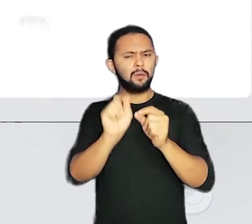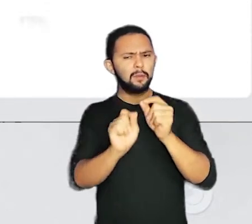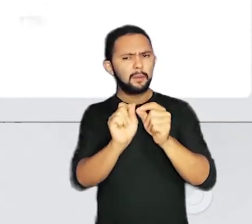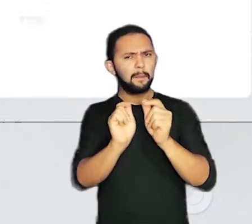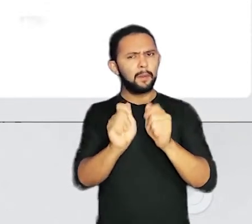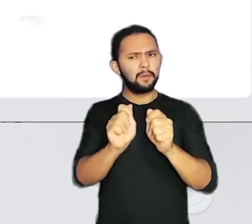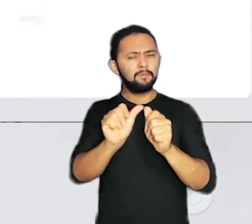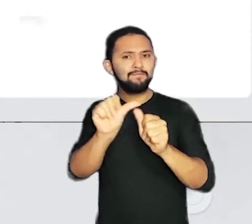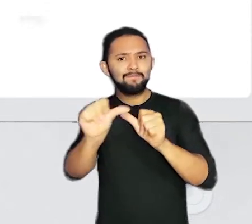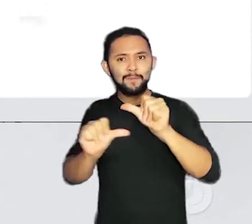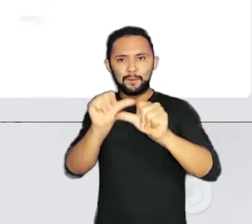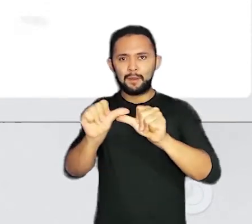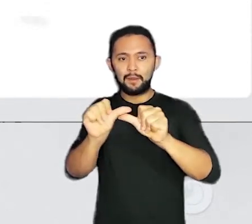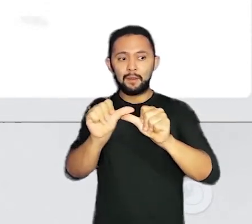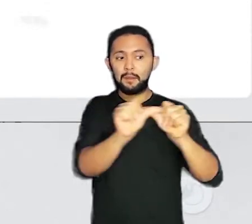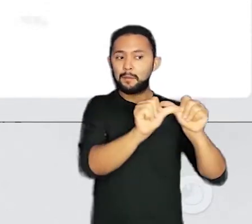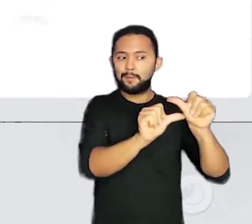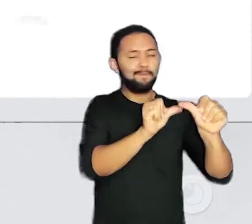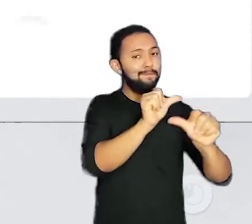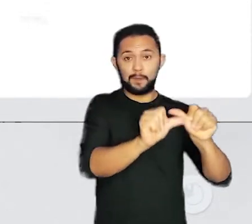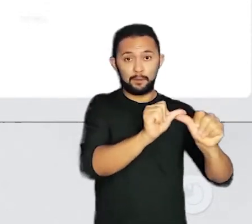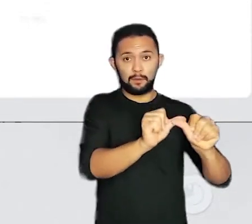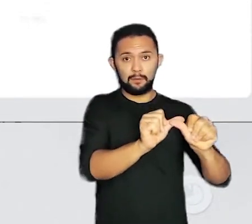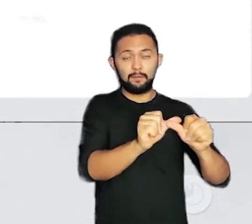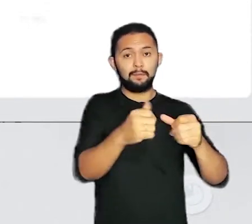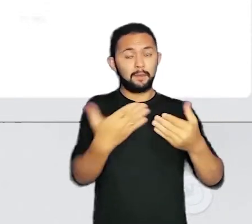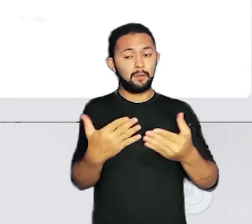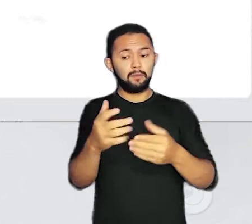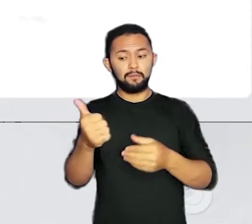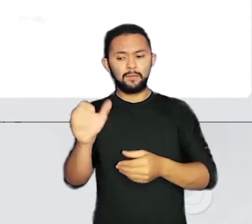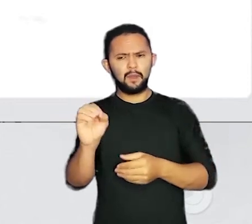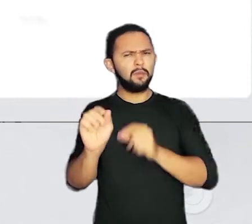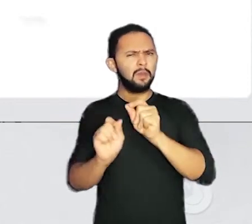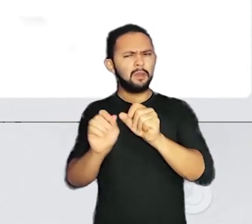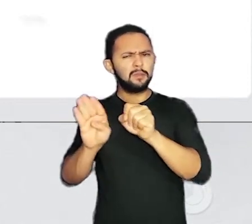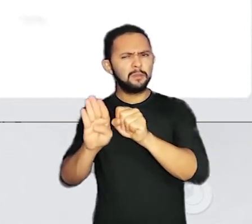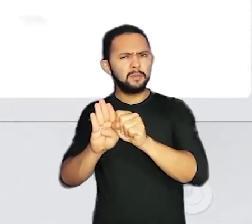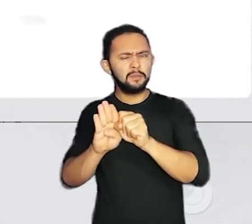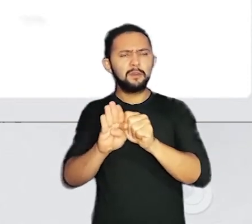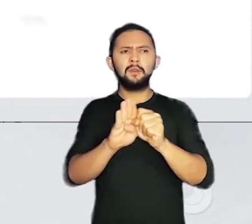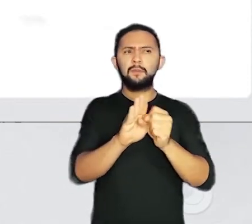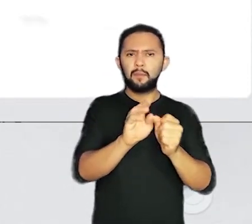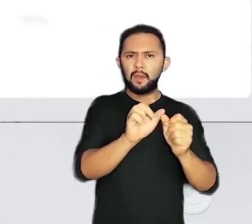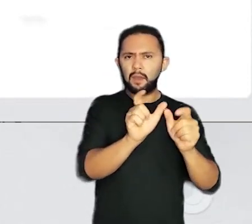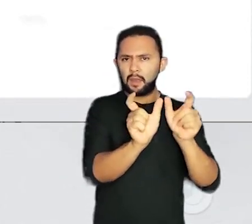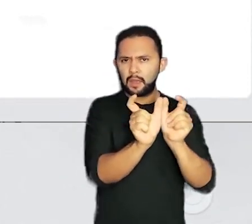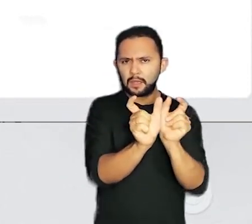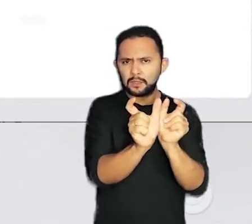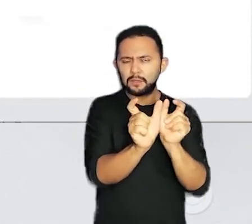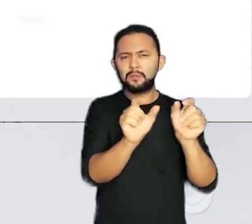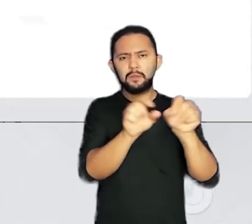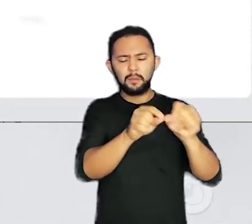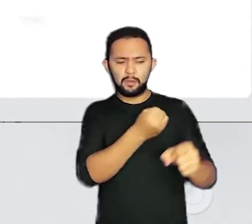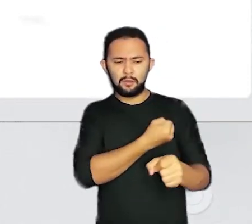variáveis e o que são as invariáveis, tá? Então, as 10 classes são substantivo, artigo, adjetivo, numeral,